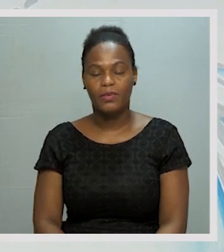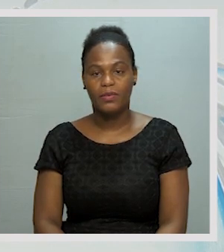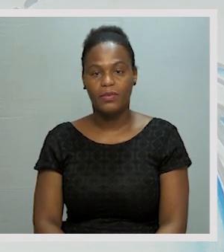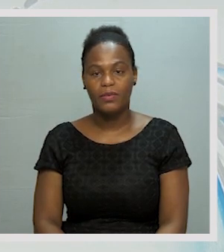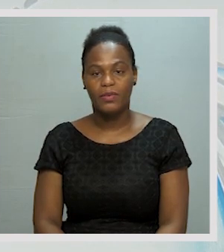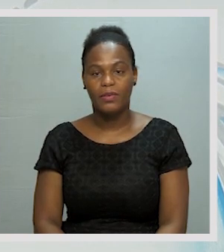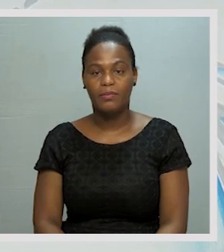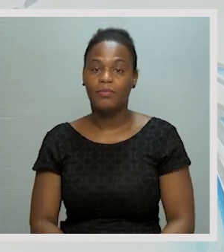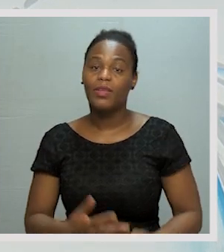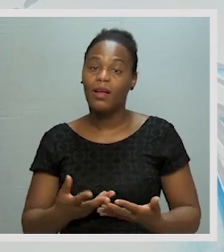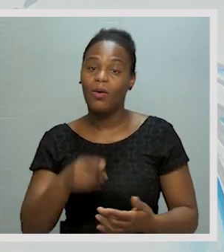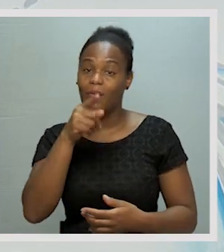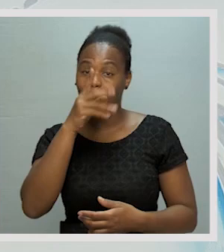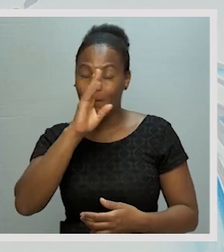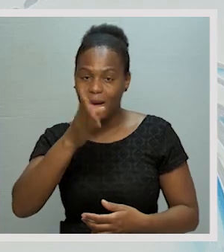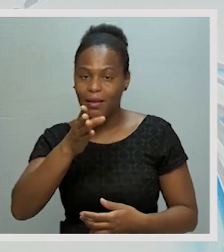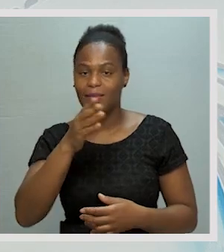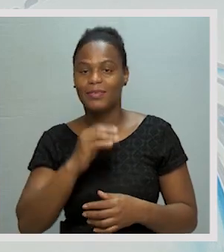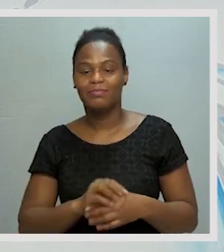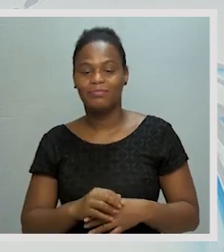O João ficou com